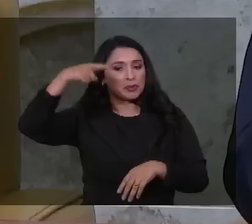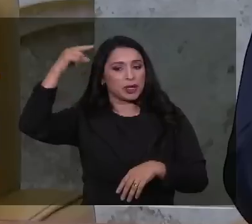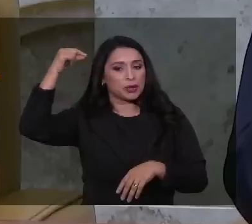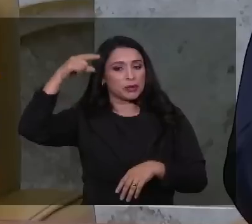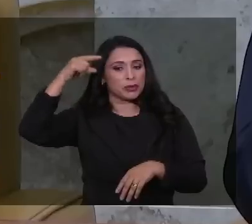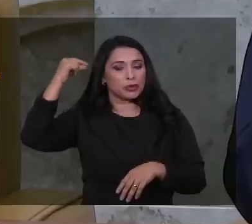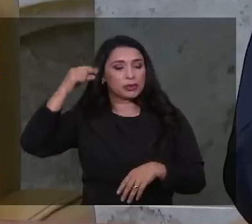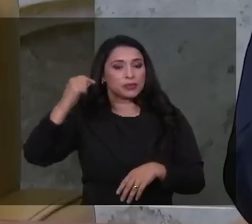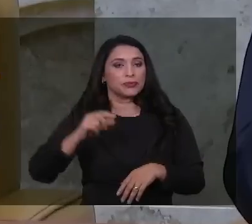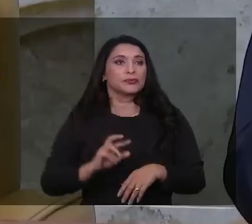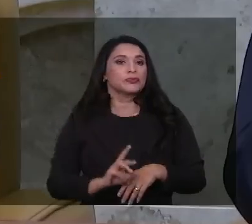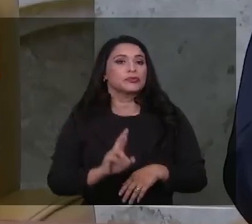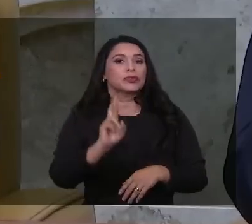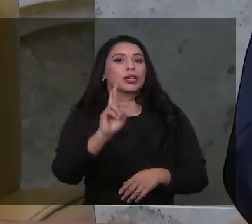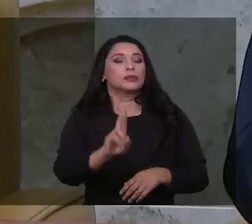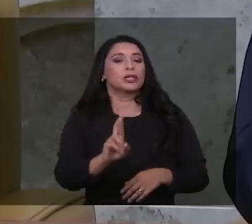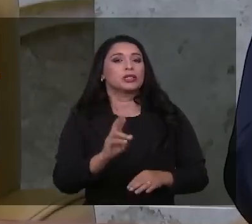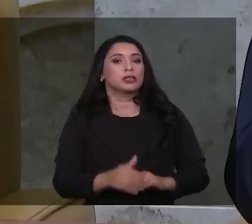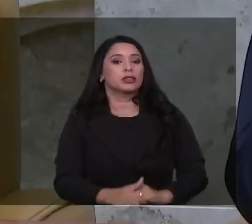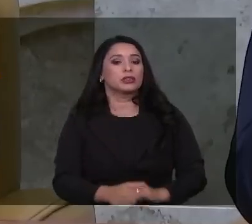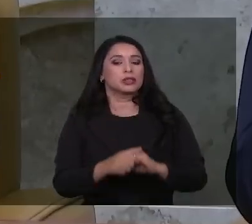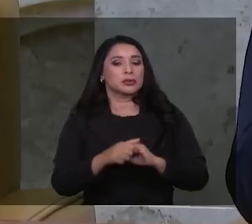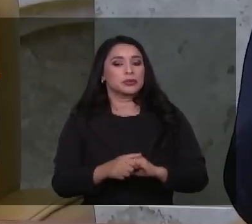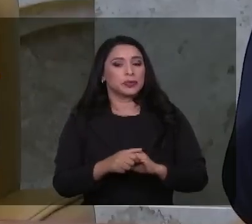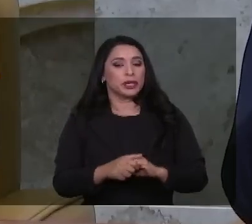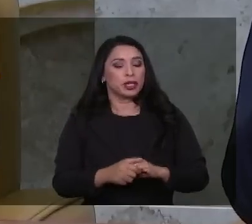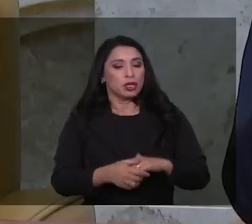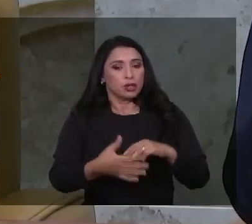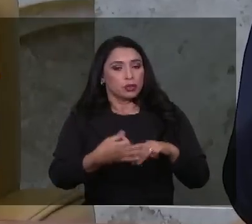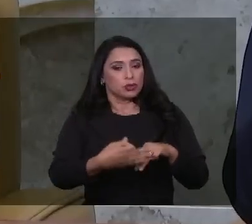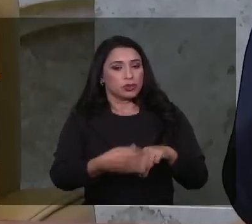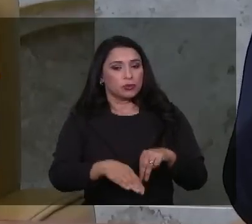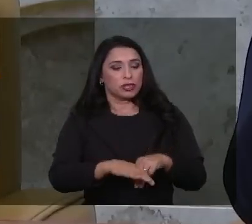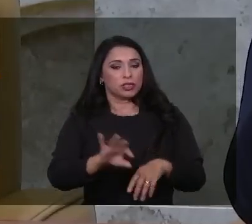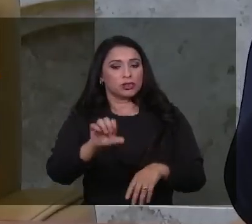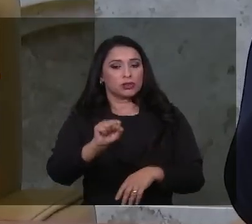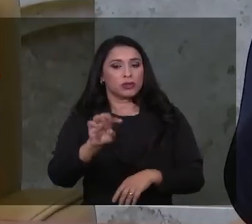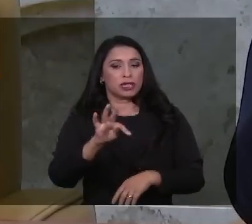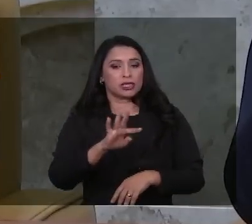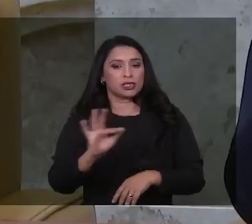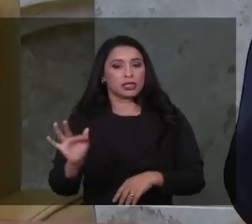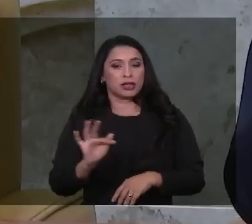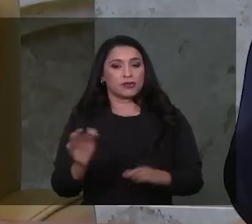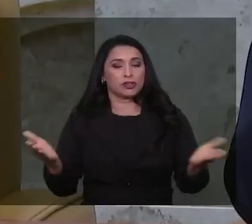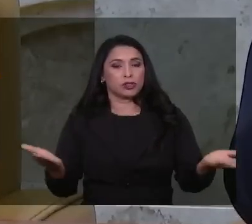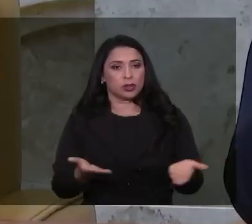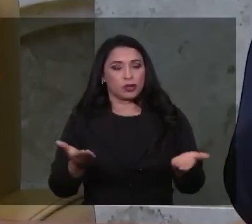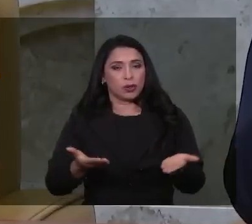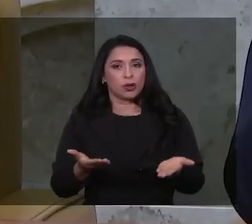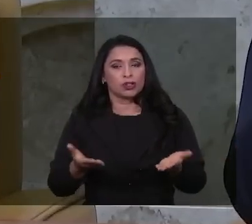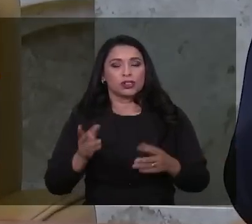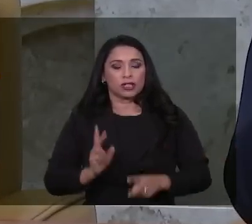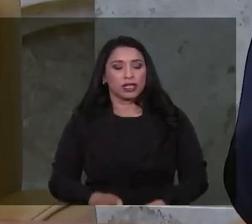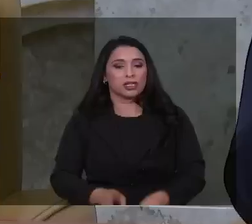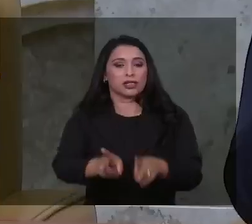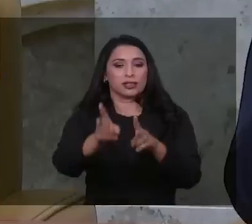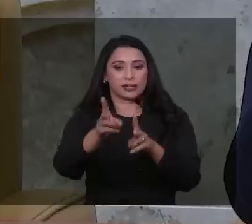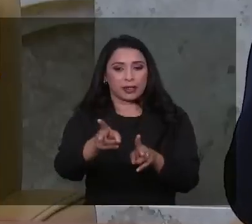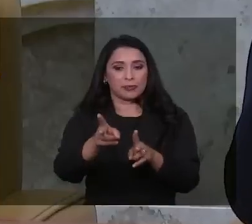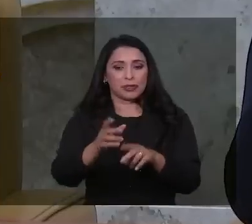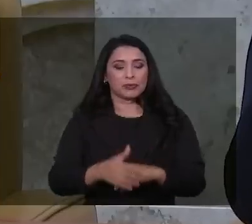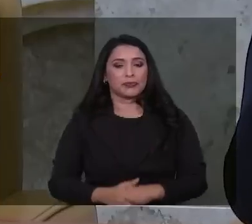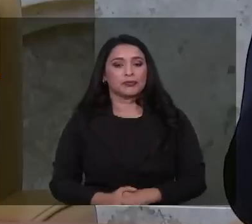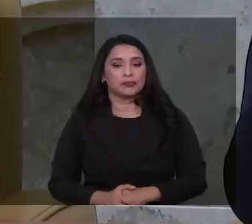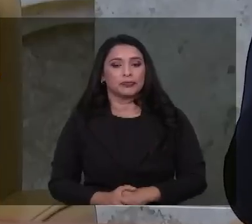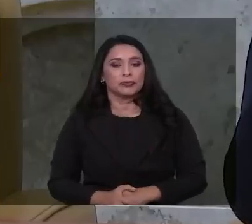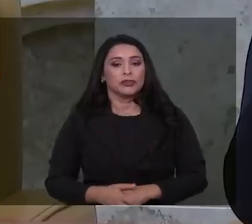na pessoa de quem cumprimento os ministros desta Casa, de hoje e de sempre. O excelentíssimo